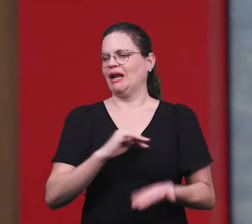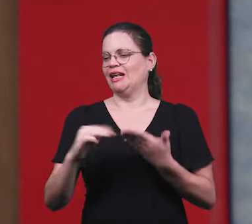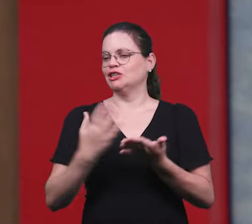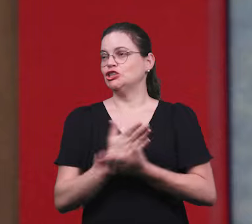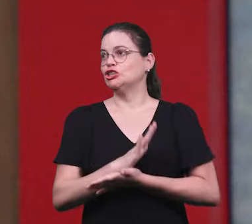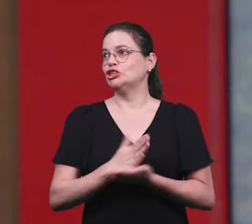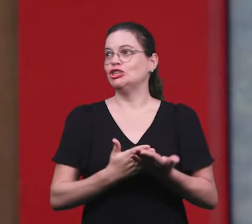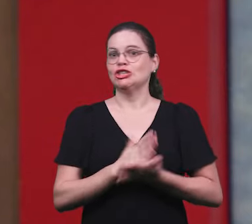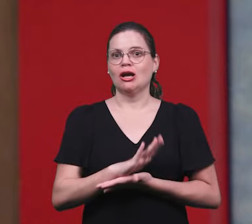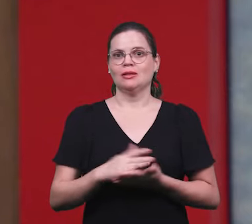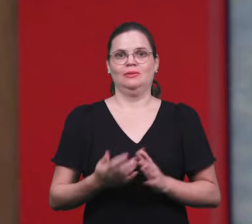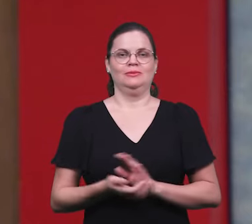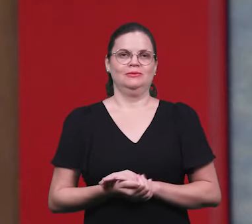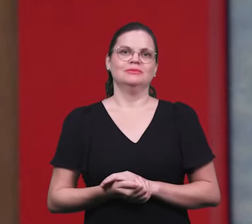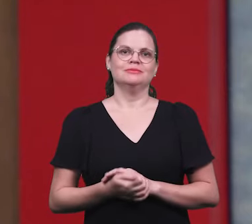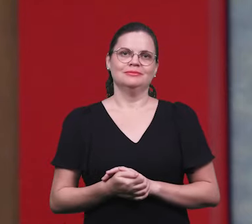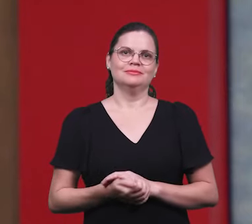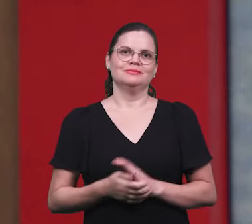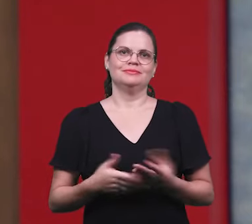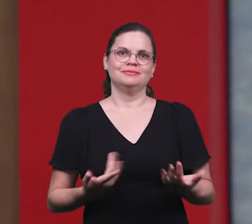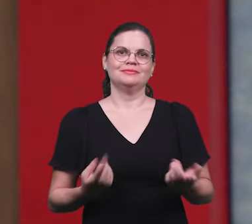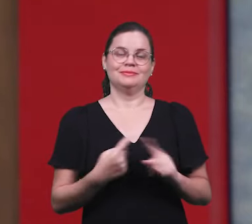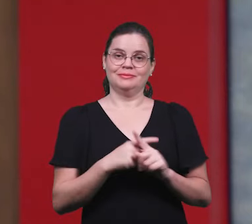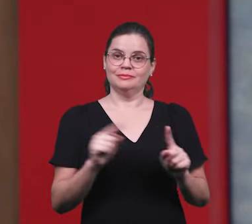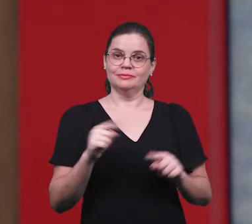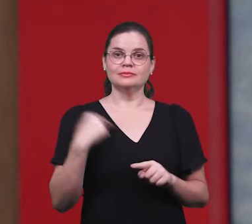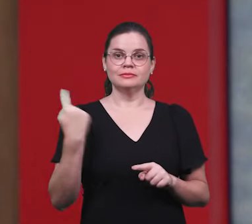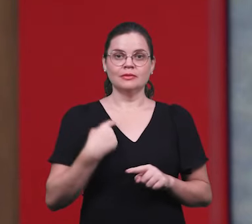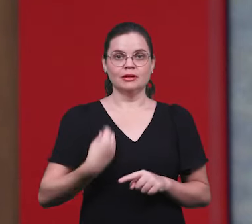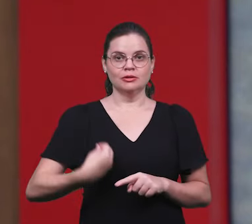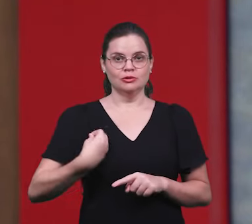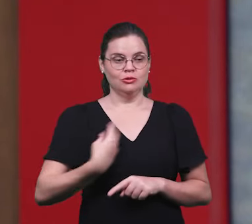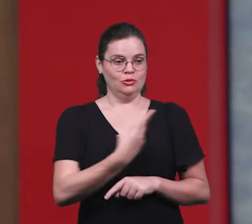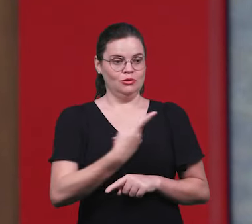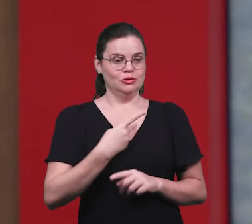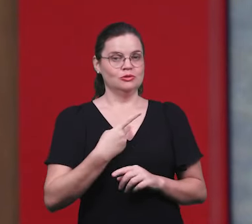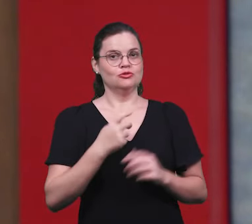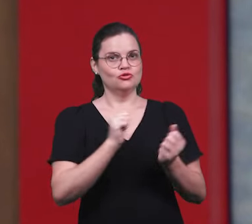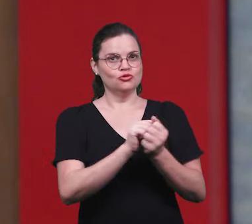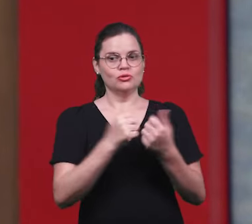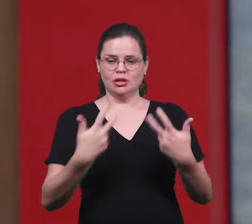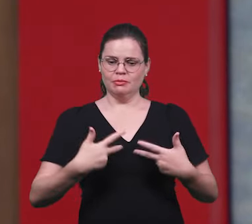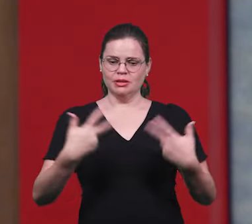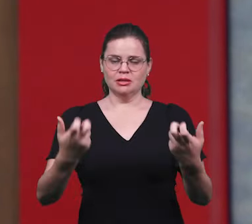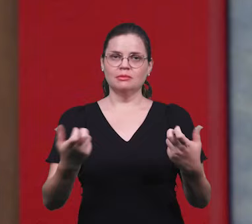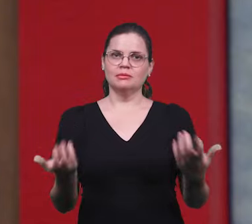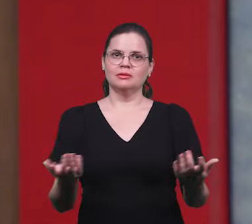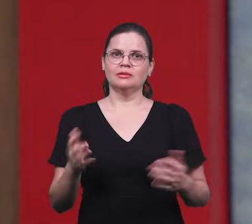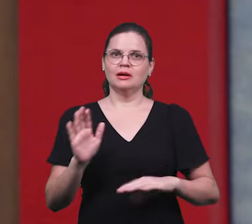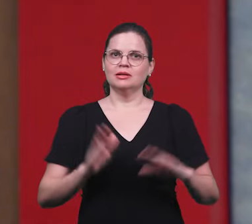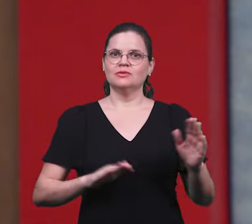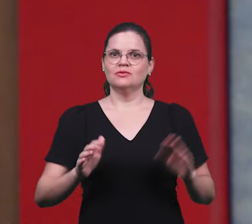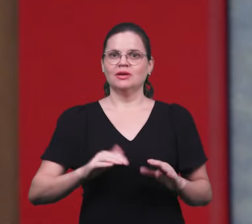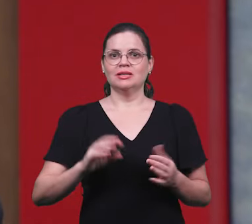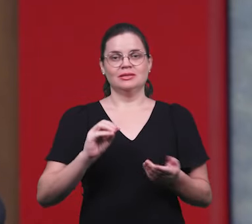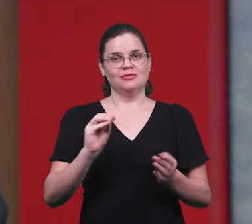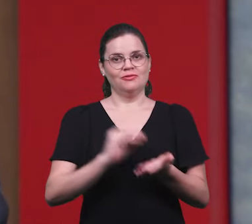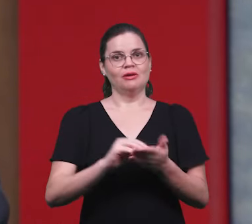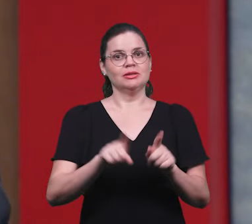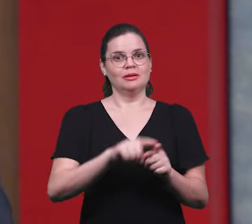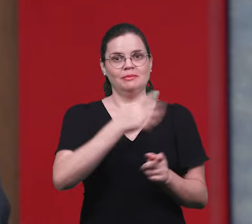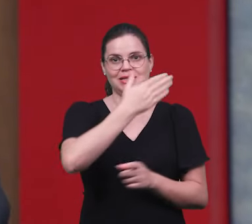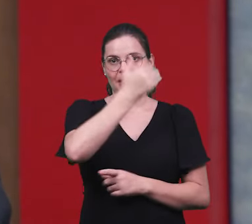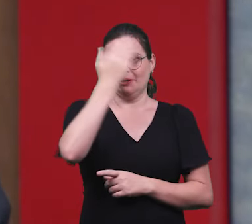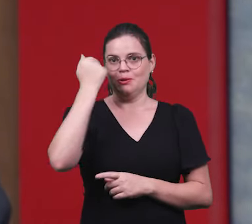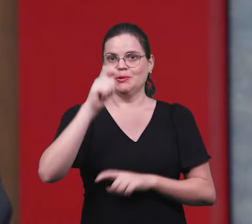era assim, um crente. E na nossa convivência, ele pôde ver, e às vezes tem isso, né? Falta sabedoria, às